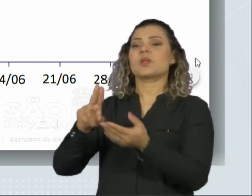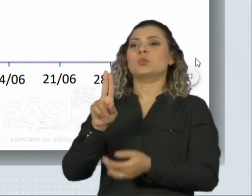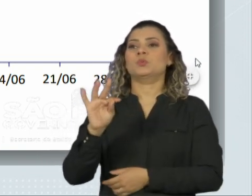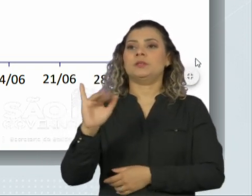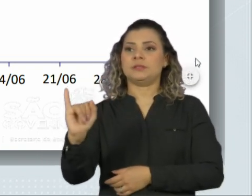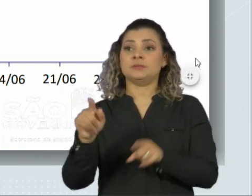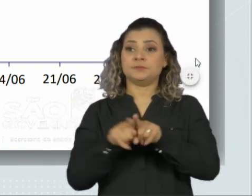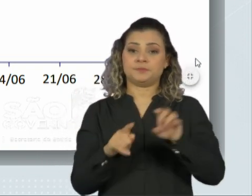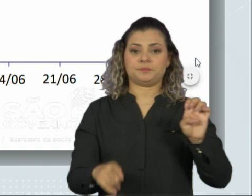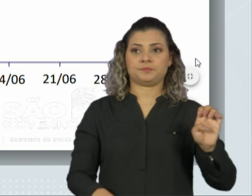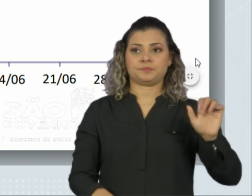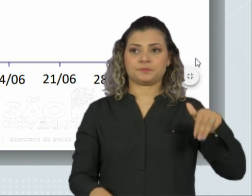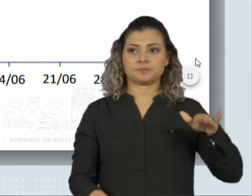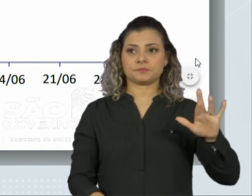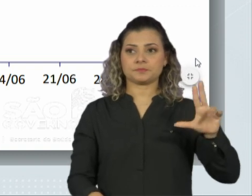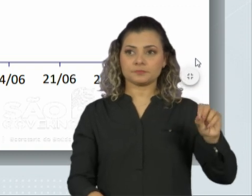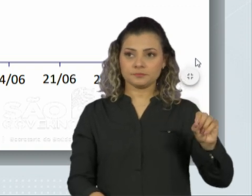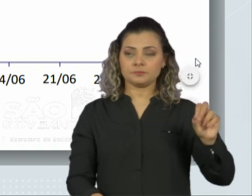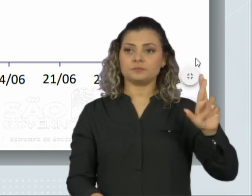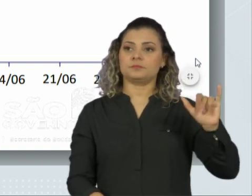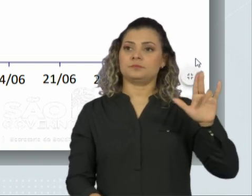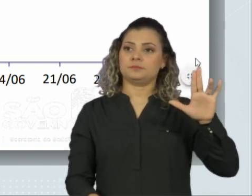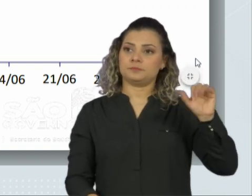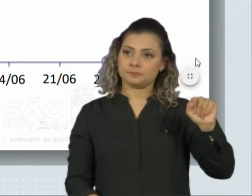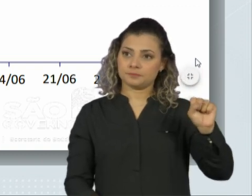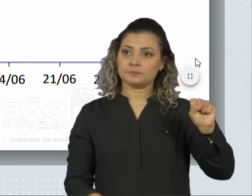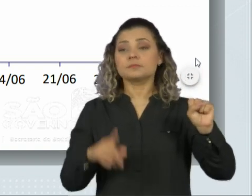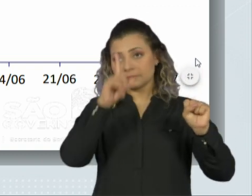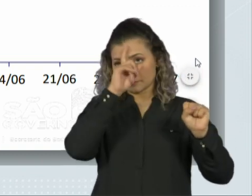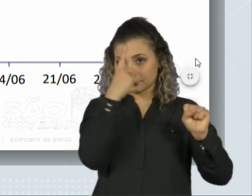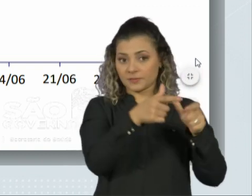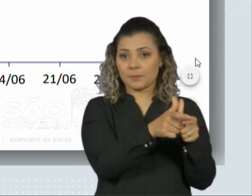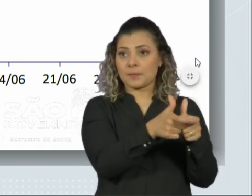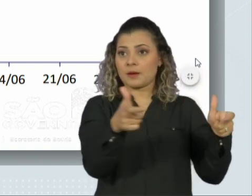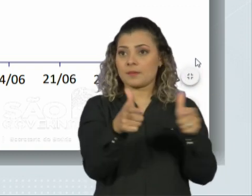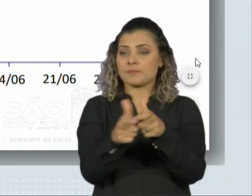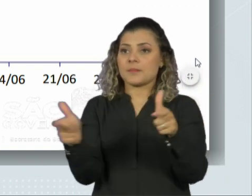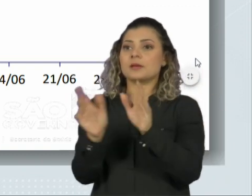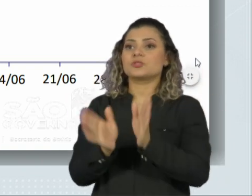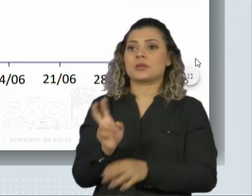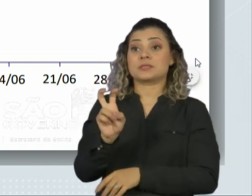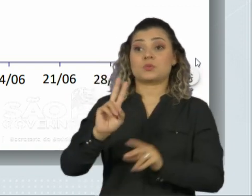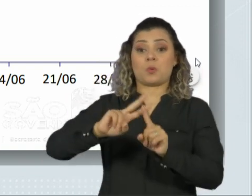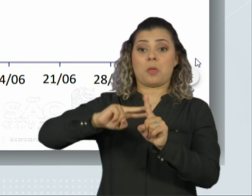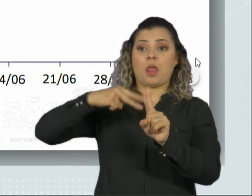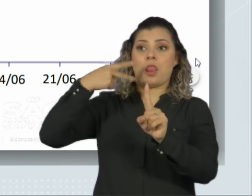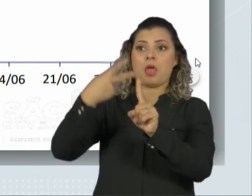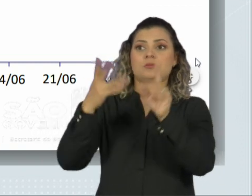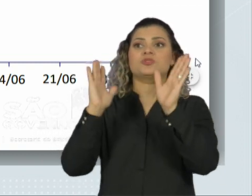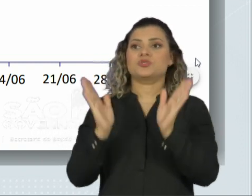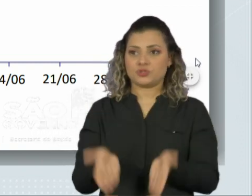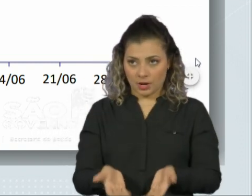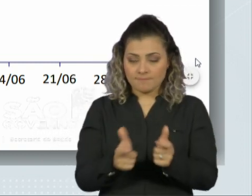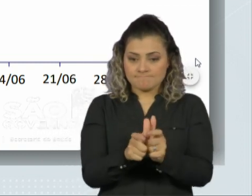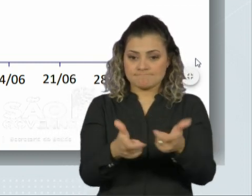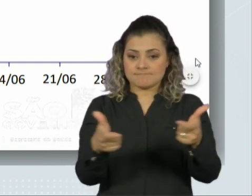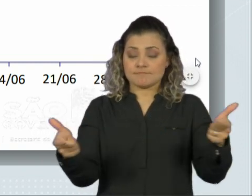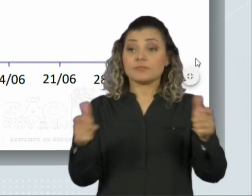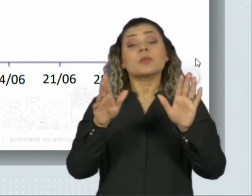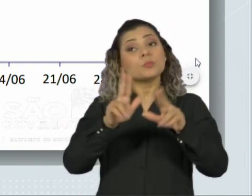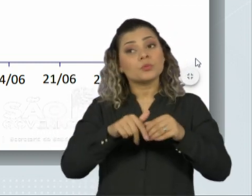Ribas, que elevou o seu número de leitos de UTI 5 vezes o que tinha antes. Então,